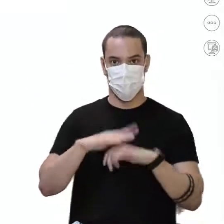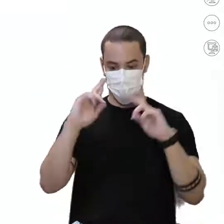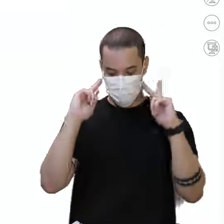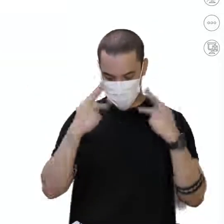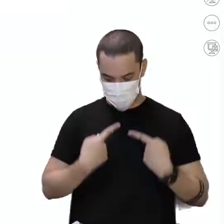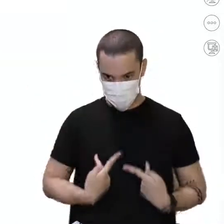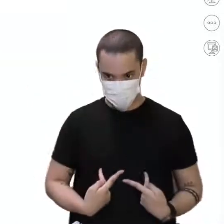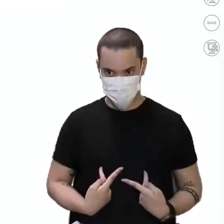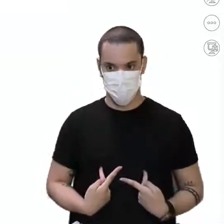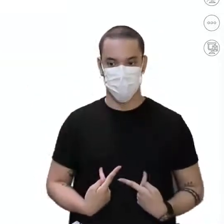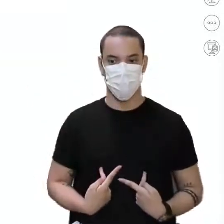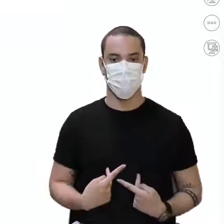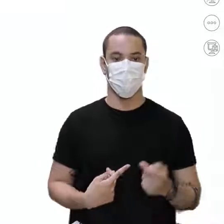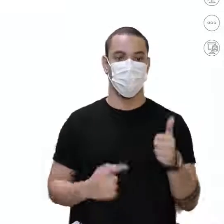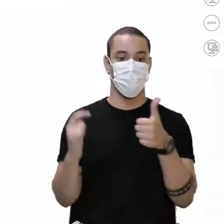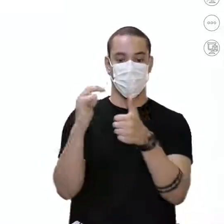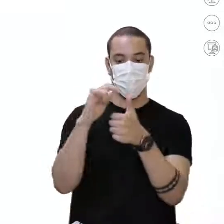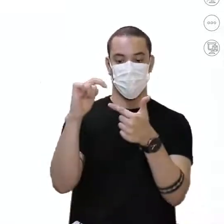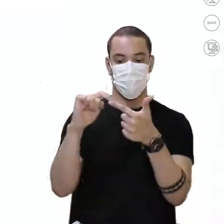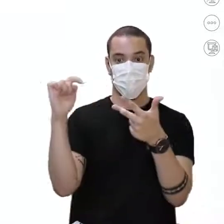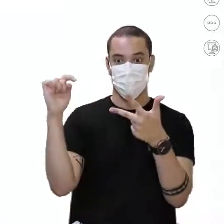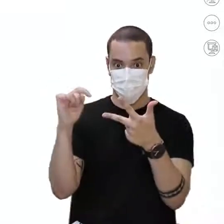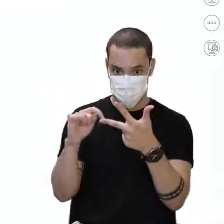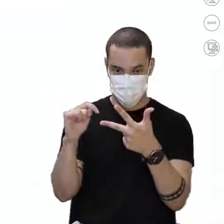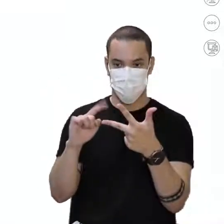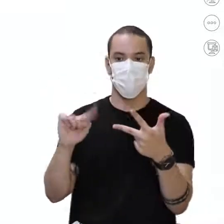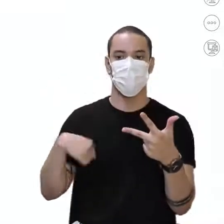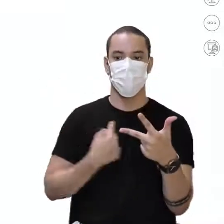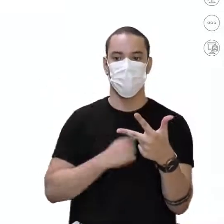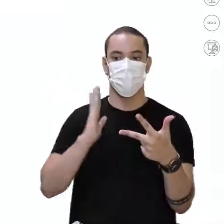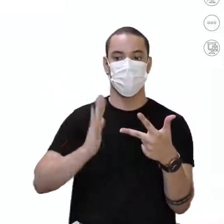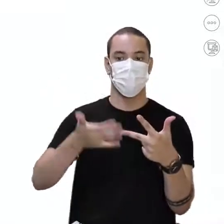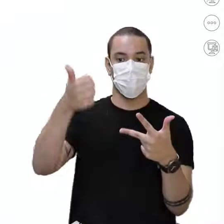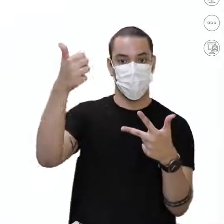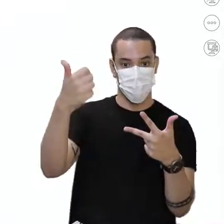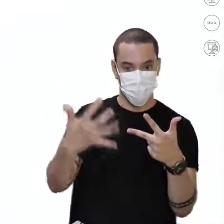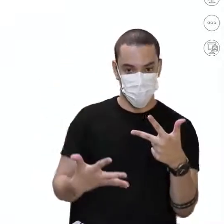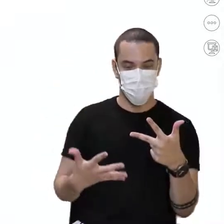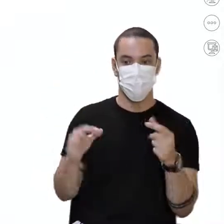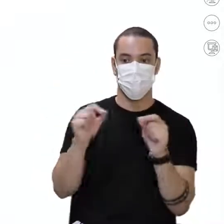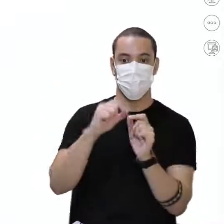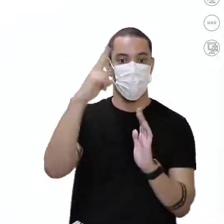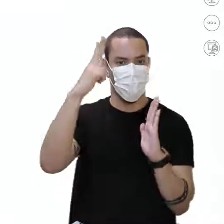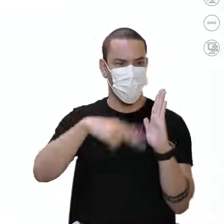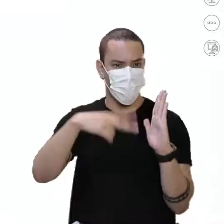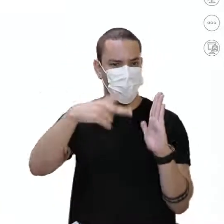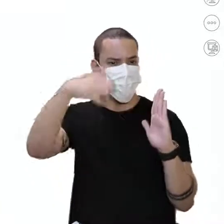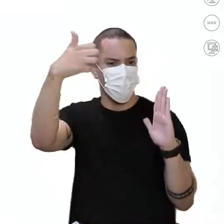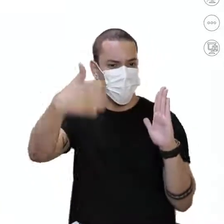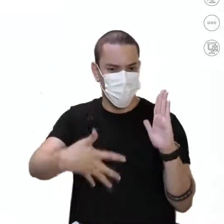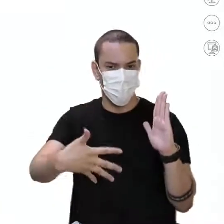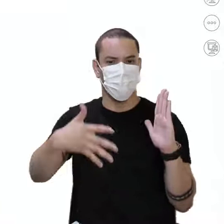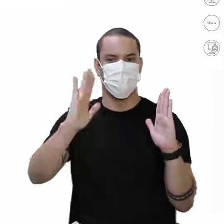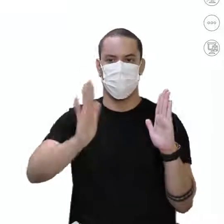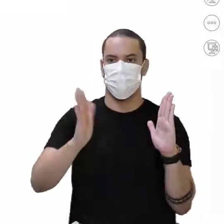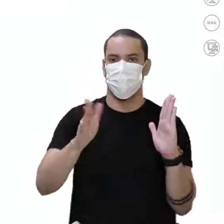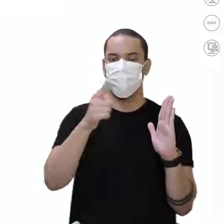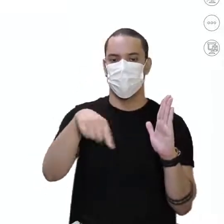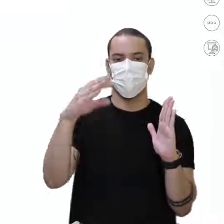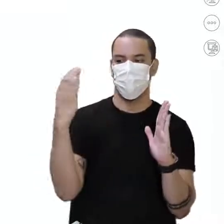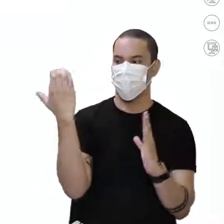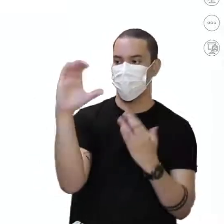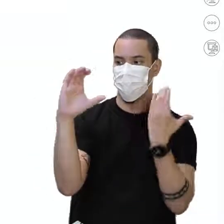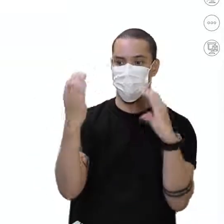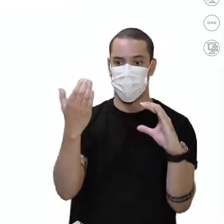corpo. São 3 reações do corpo, que inclusive a gente acabou de fazer a leitura, eu acabei de fazer a leitura sobre elas e você vai